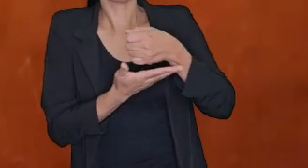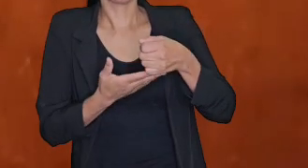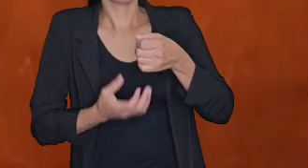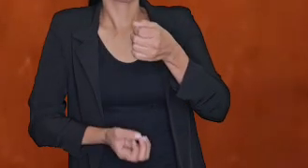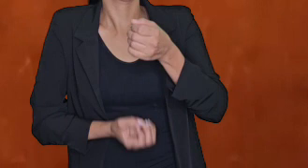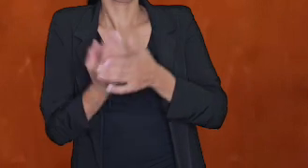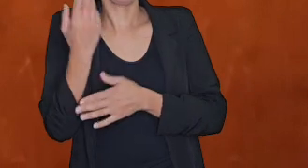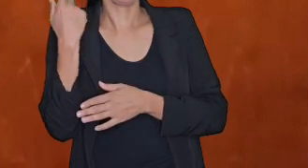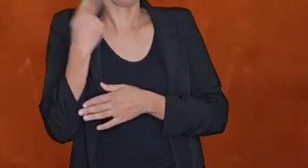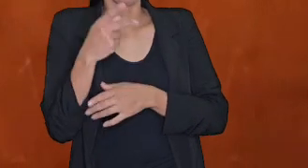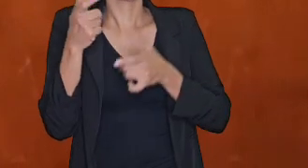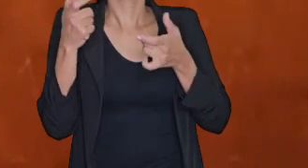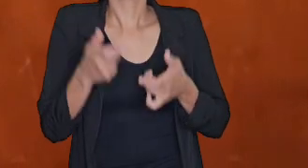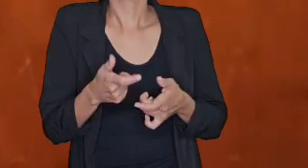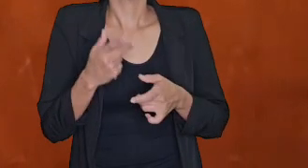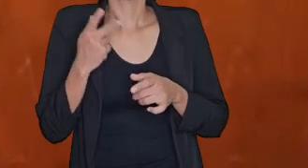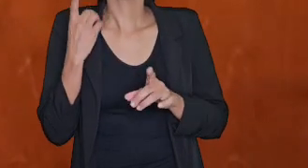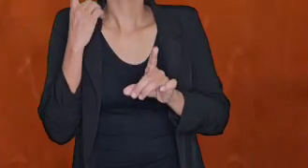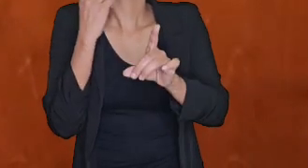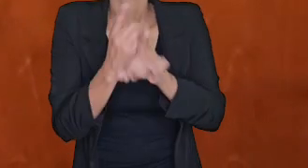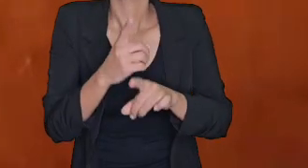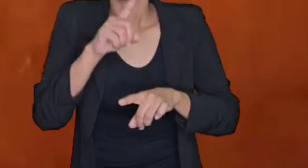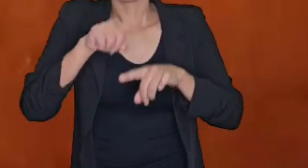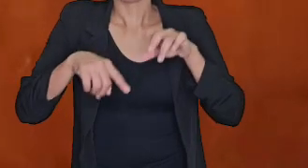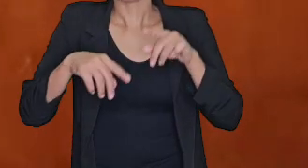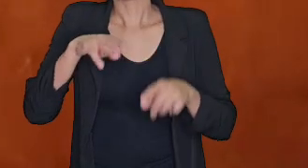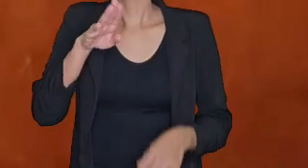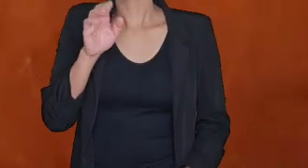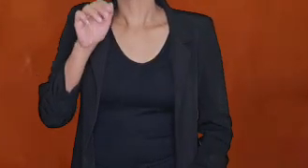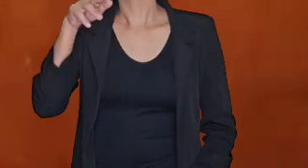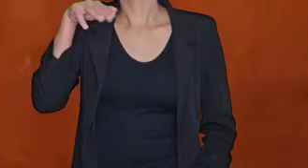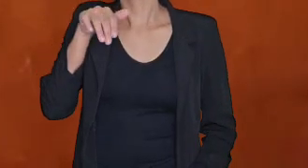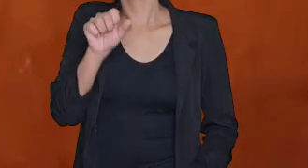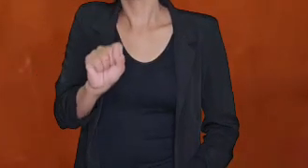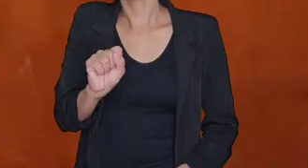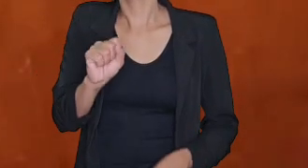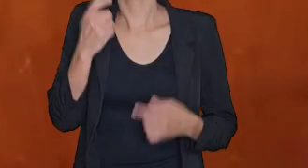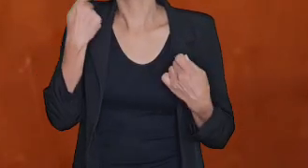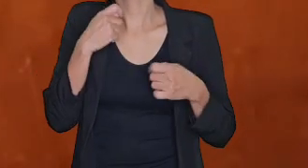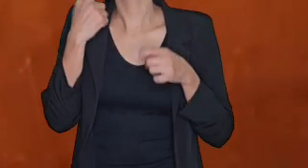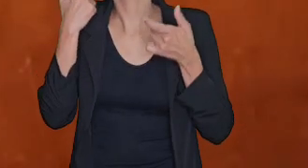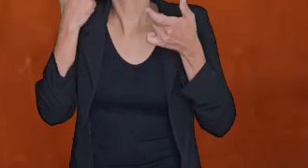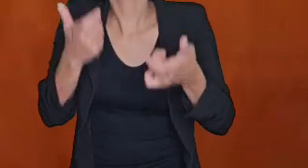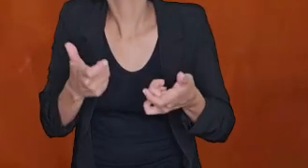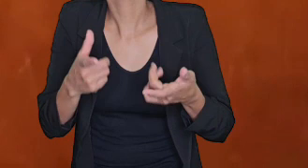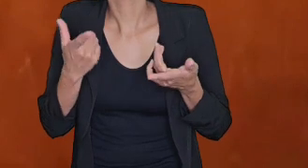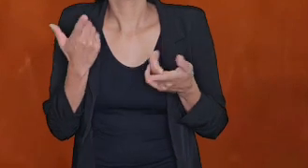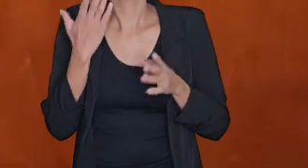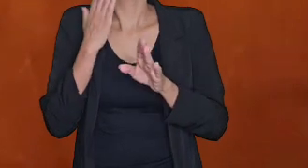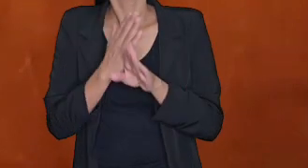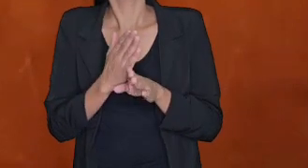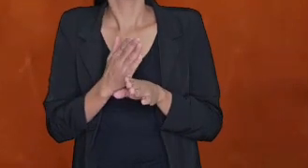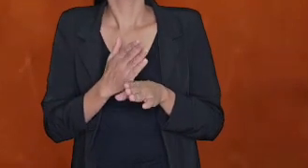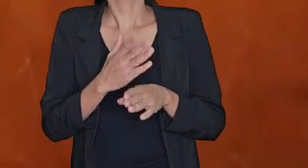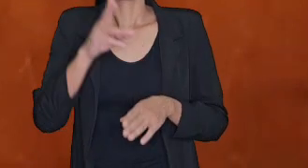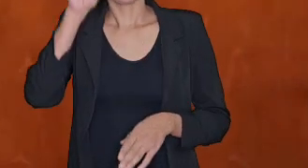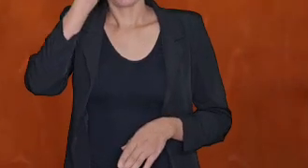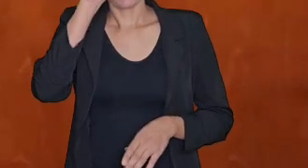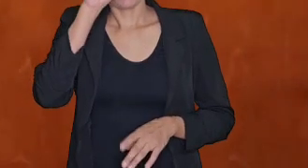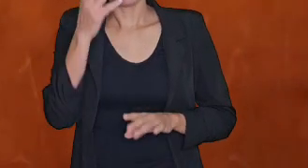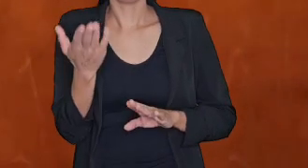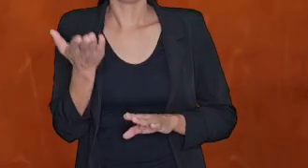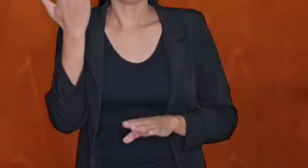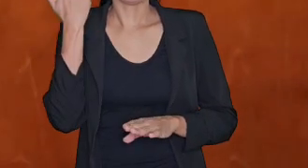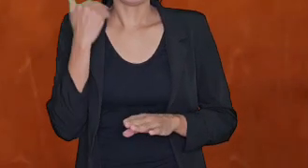assim, precisamos criar balizas, principalmente na localização de bens, né? Porque a execução é questão de bens, né? Nós temos que localizar